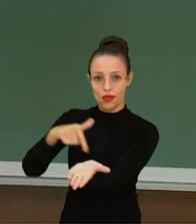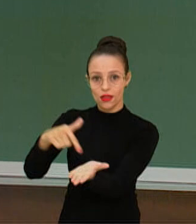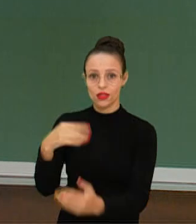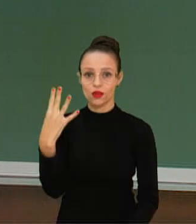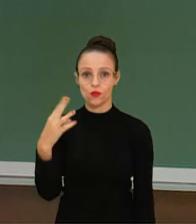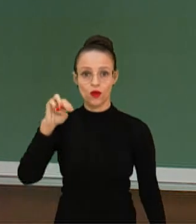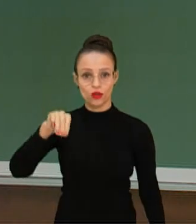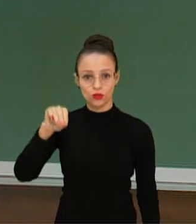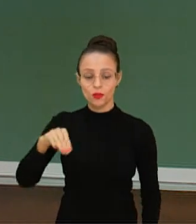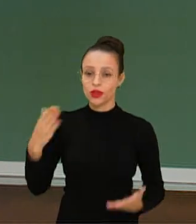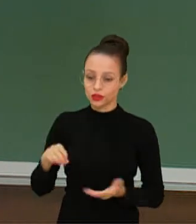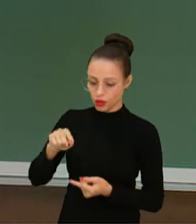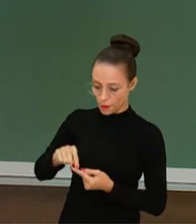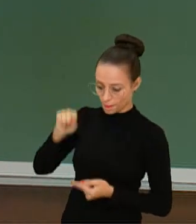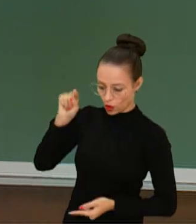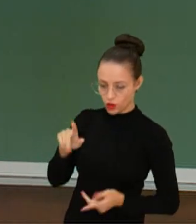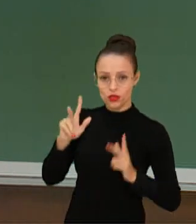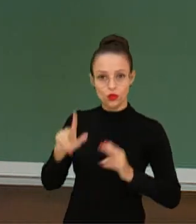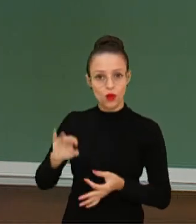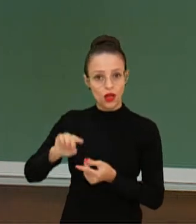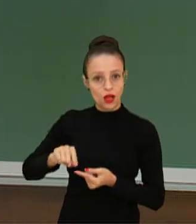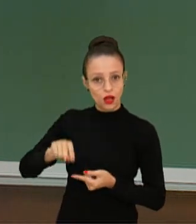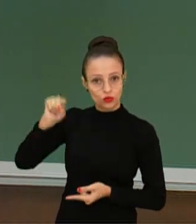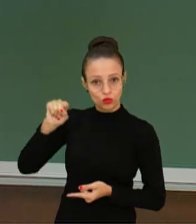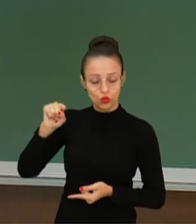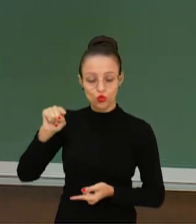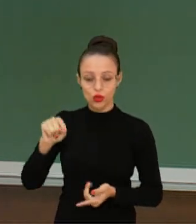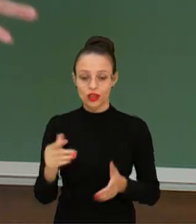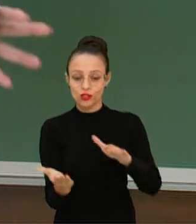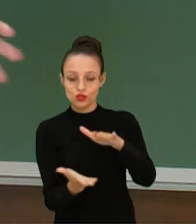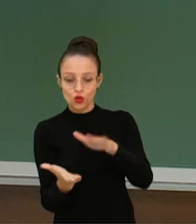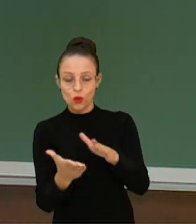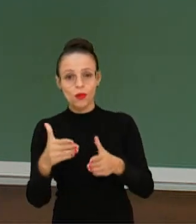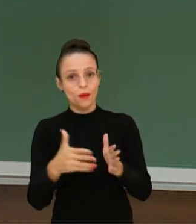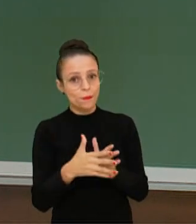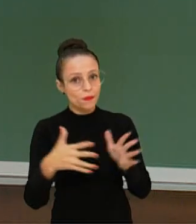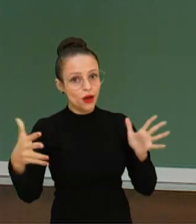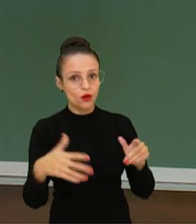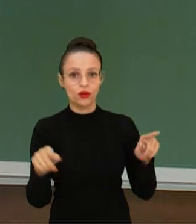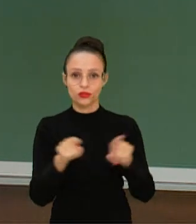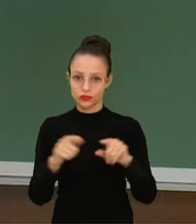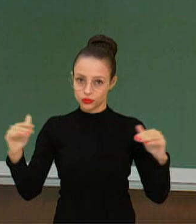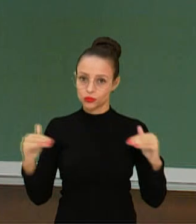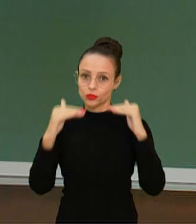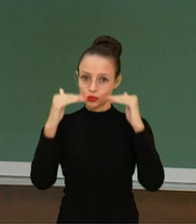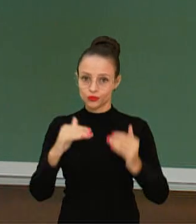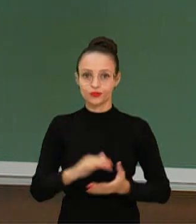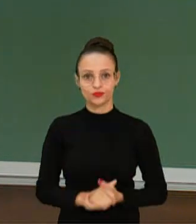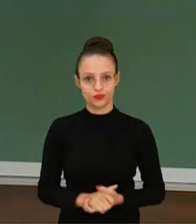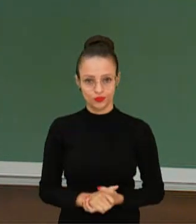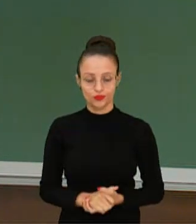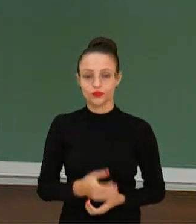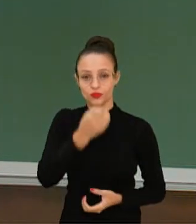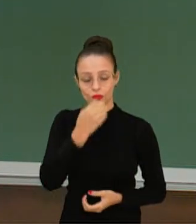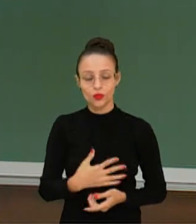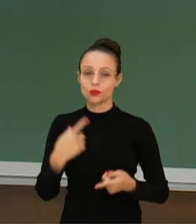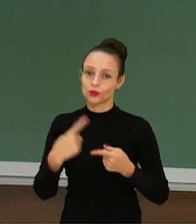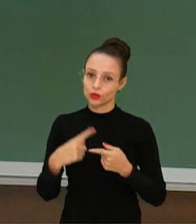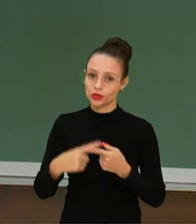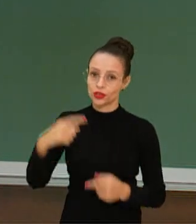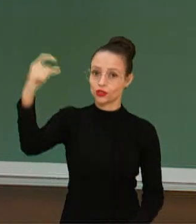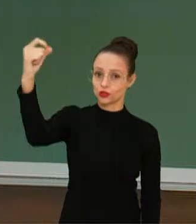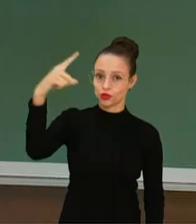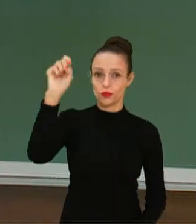mesma coisa. A altura dele vai ser uma e a sombra vai ser também maior, proporcional, tá bom? Por quê? Porque o sol